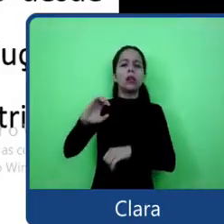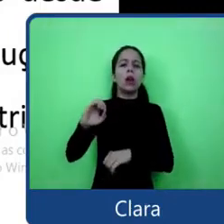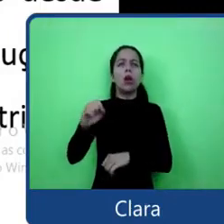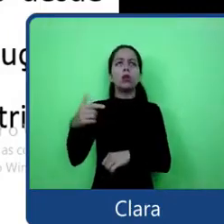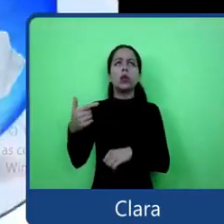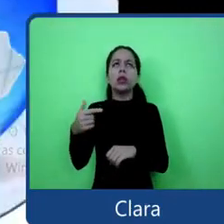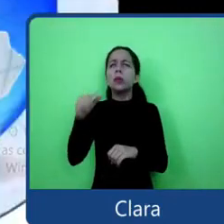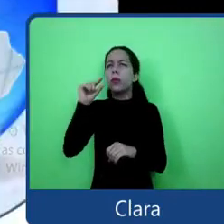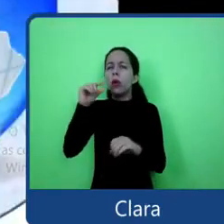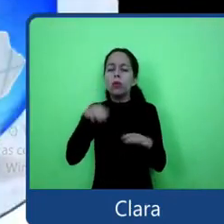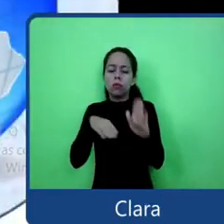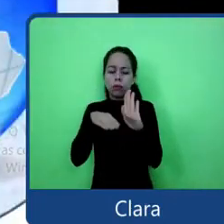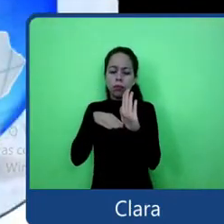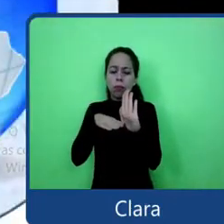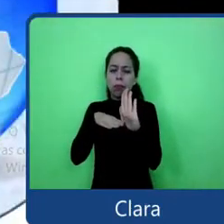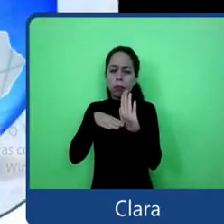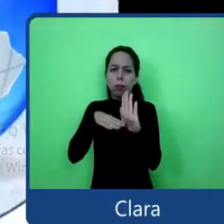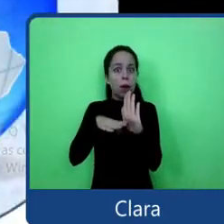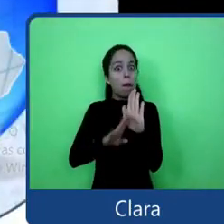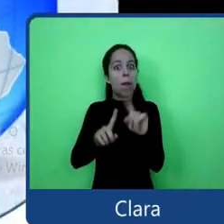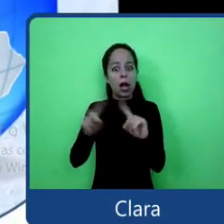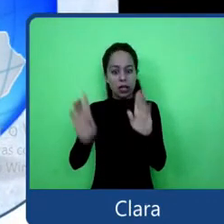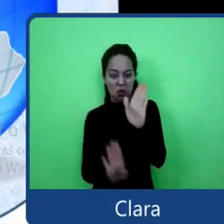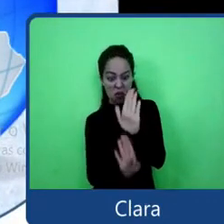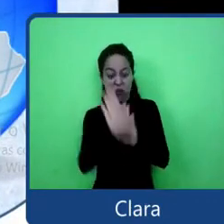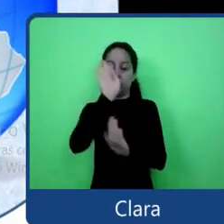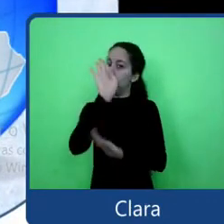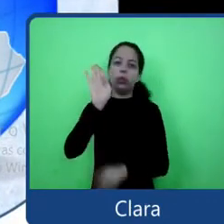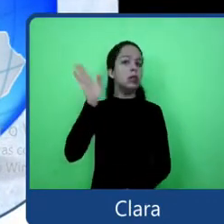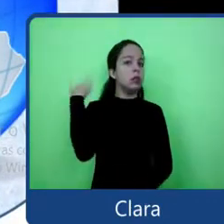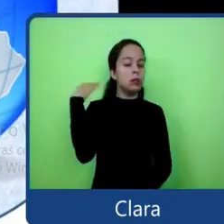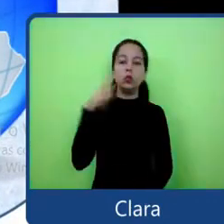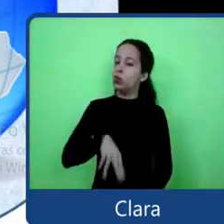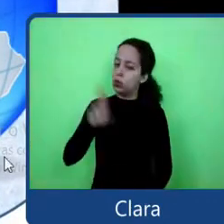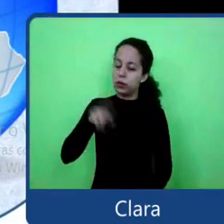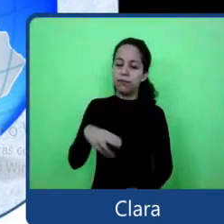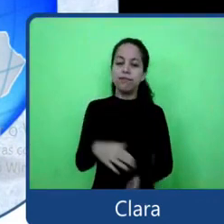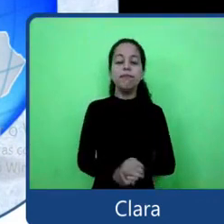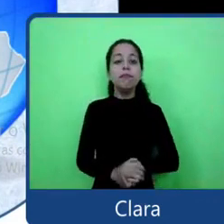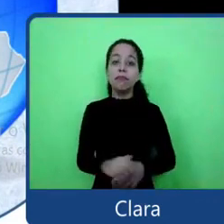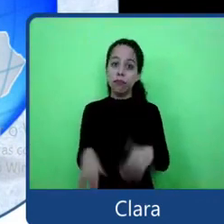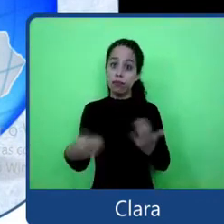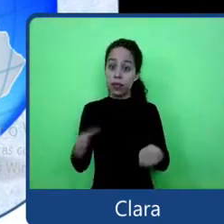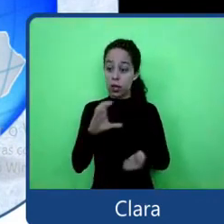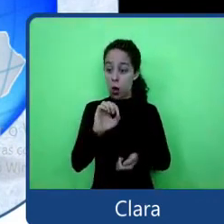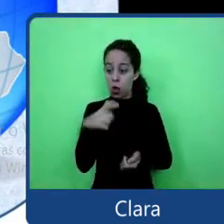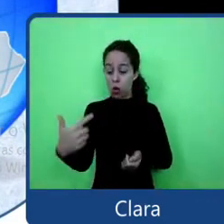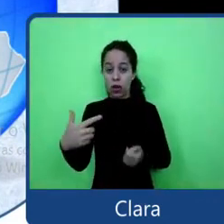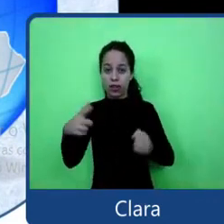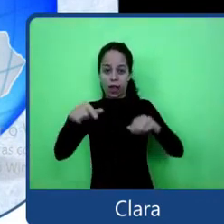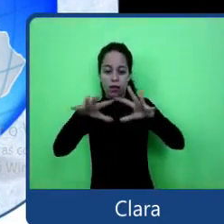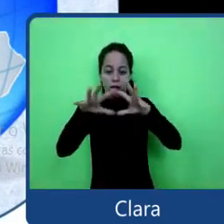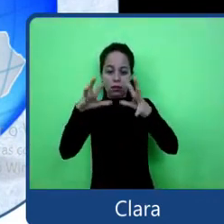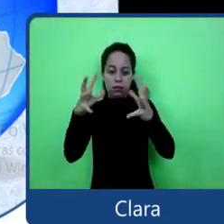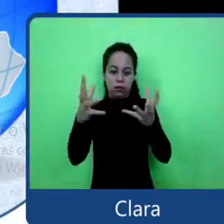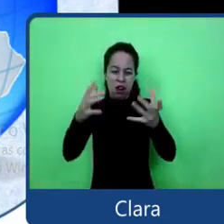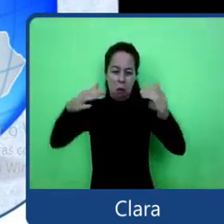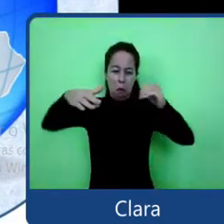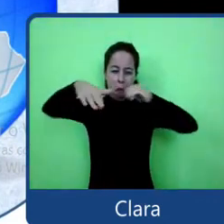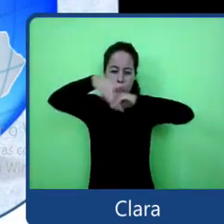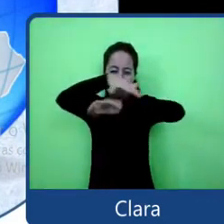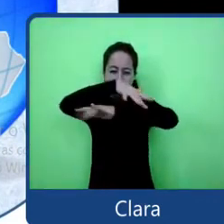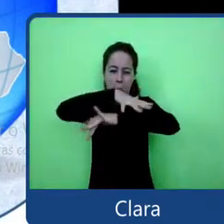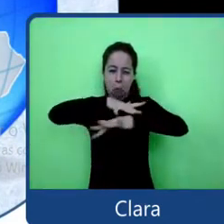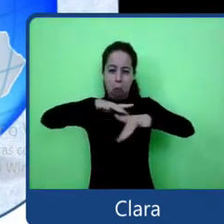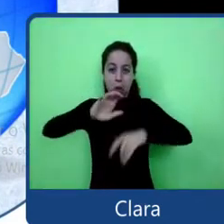tempo, né? E aí, quando a gente aumenta a concentração de gases de efeito estufa na atmosfera, esses gases,